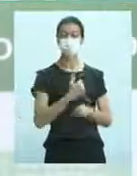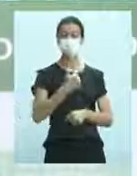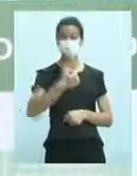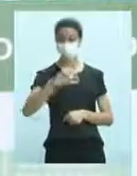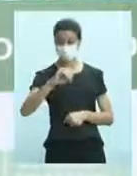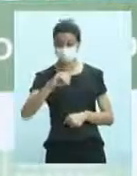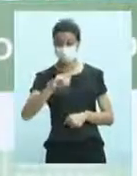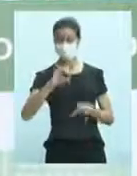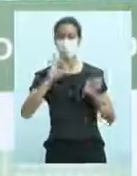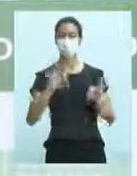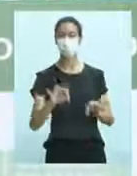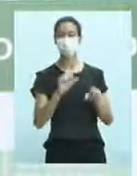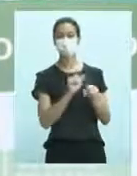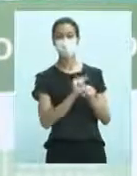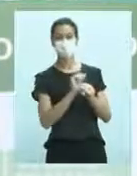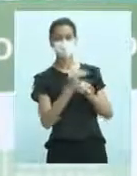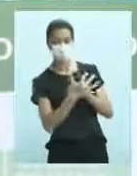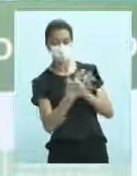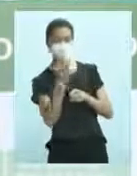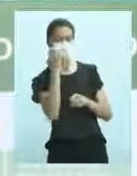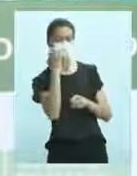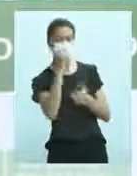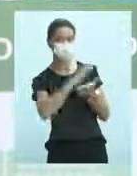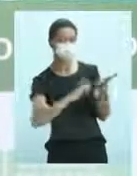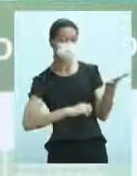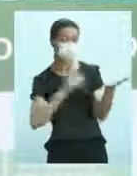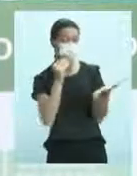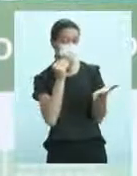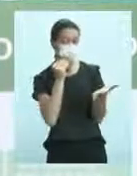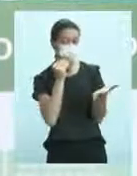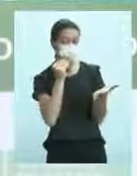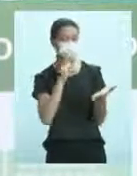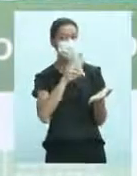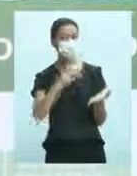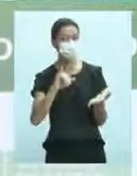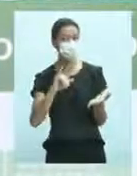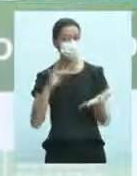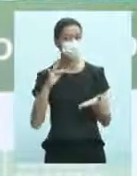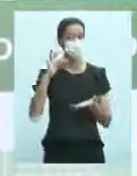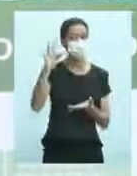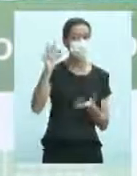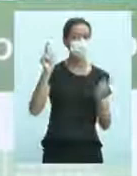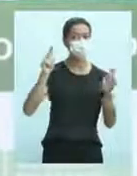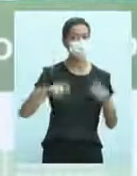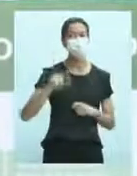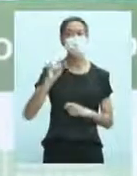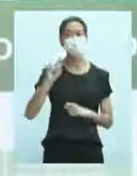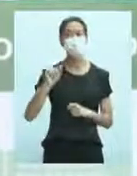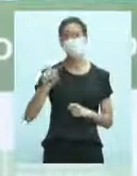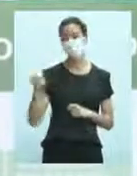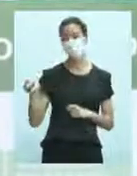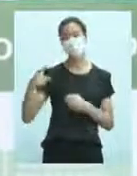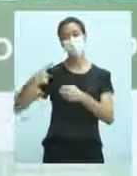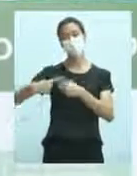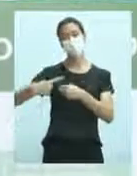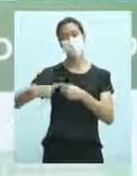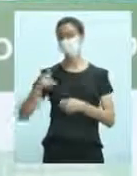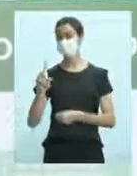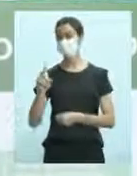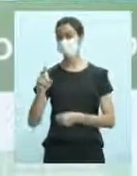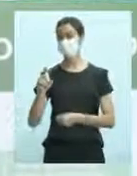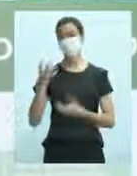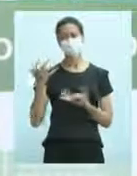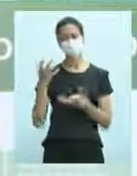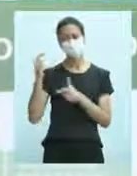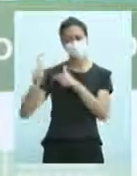morta que essa ferramenta está sendo muito importante dourado das cidades que nós queremos iniciar três dias de